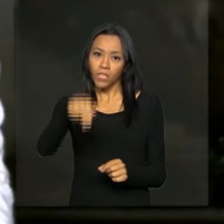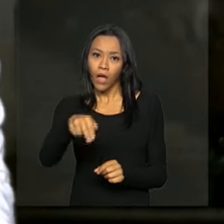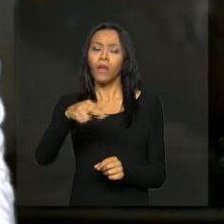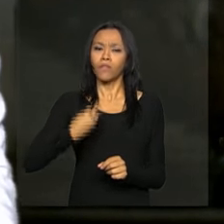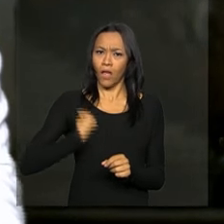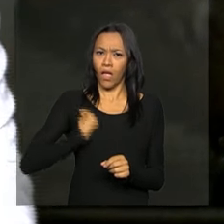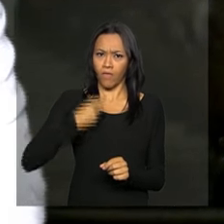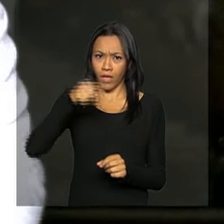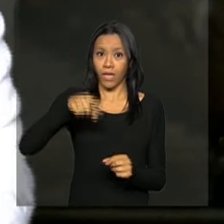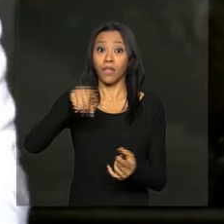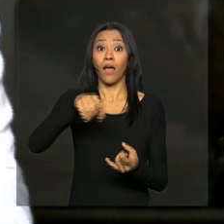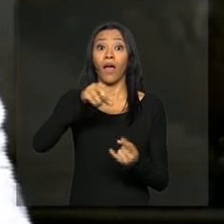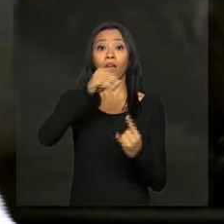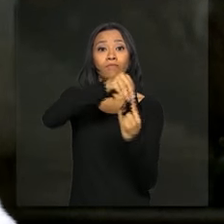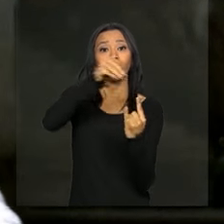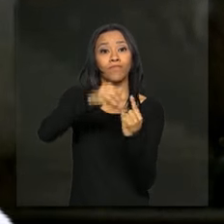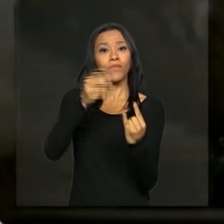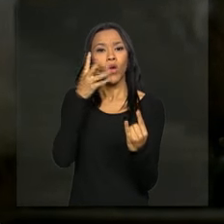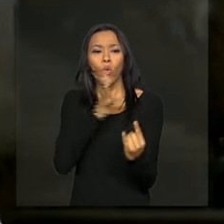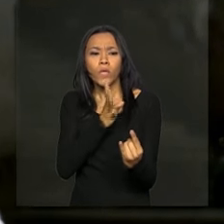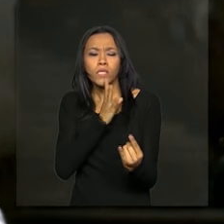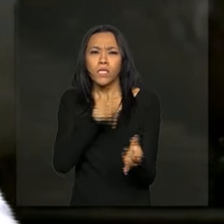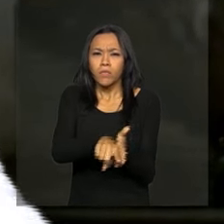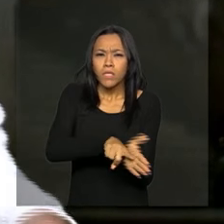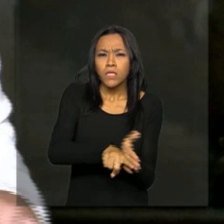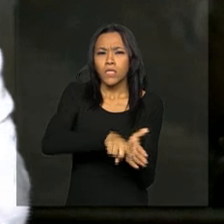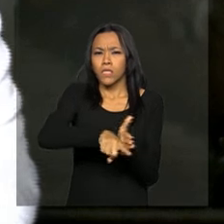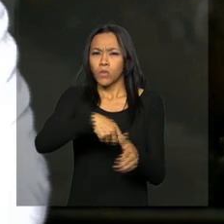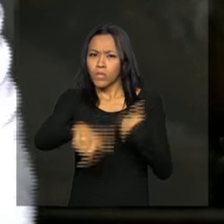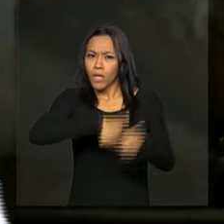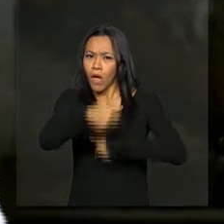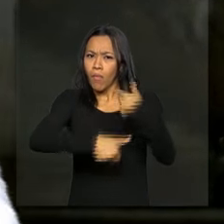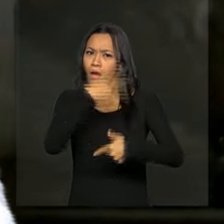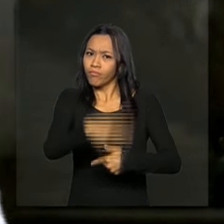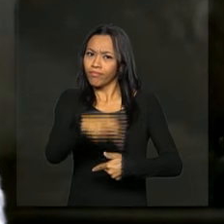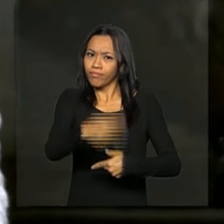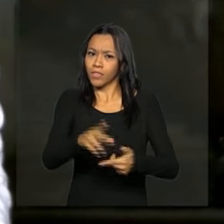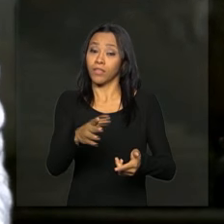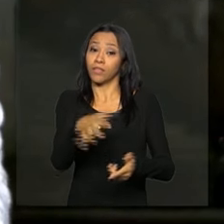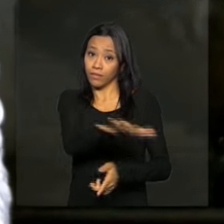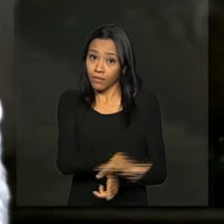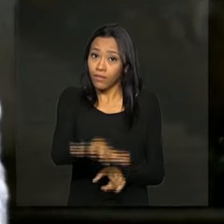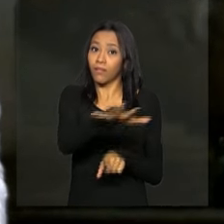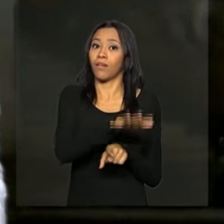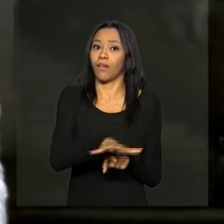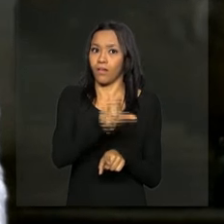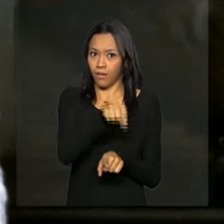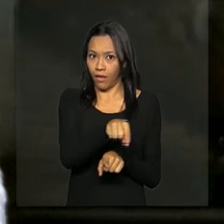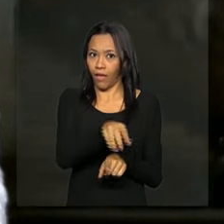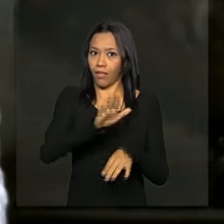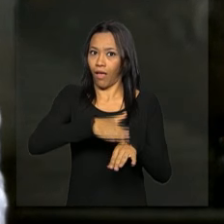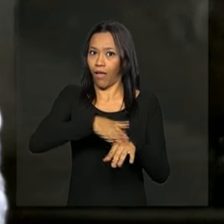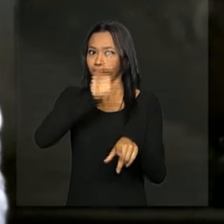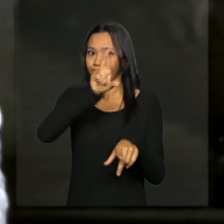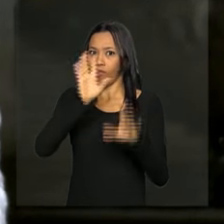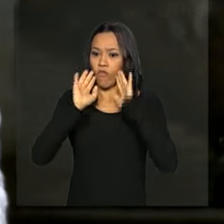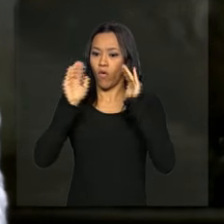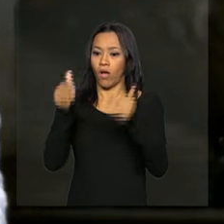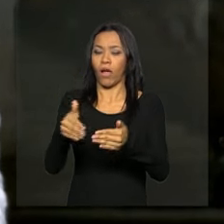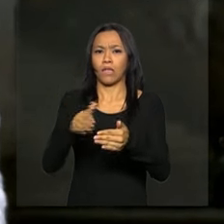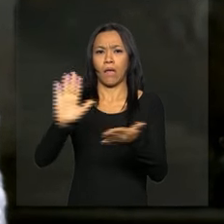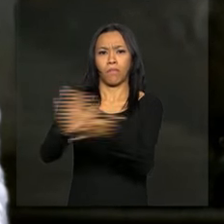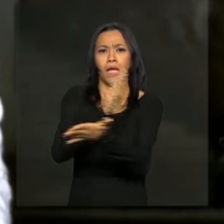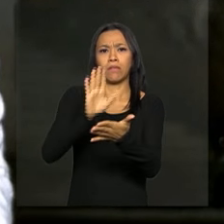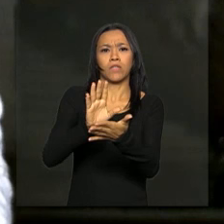da Fiocruz para conhecer os trabalhos desenvolvidos por essa instituição brasileira de pesquisa que está à frente dos estudos sobre o mosquito